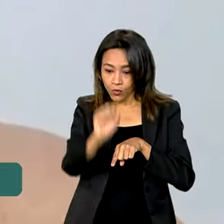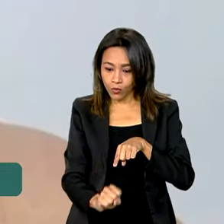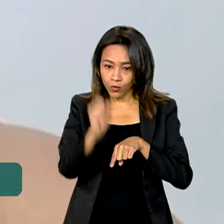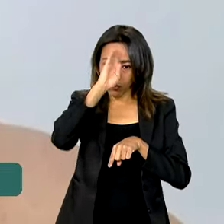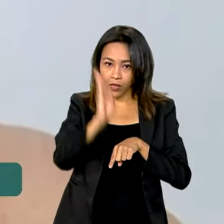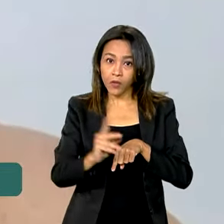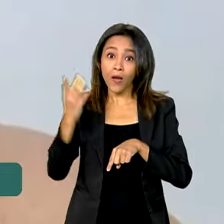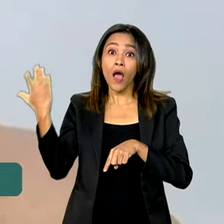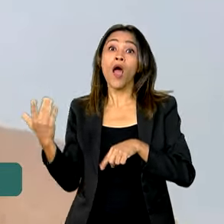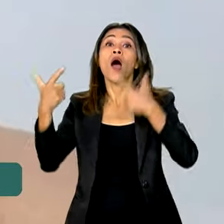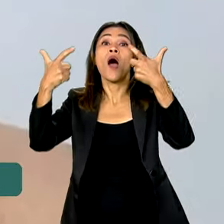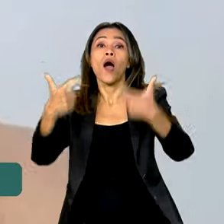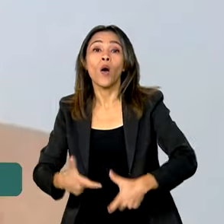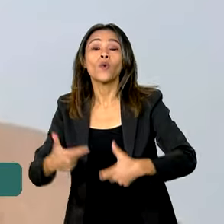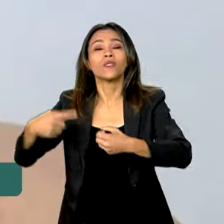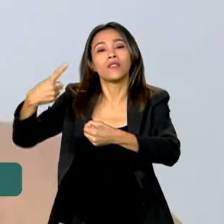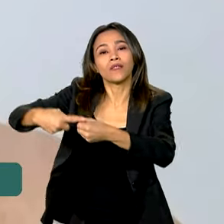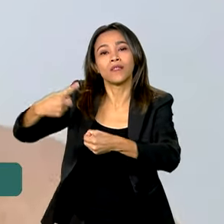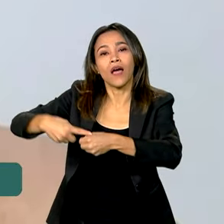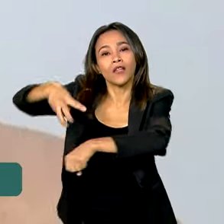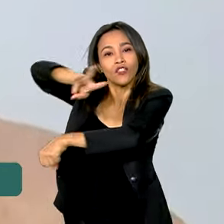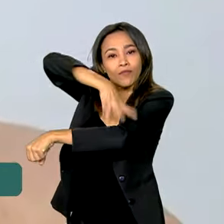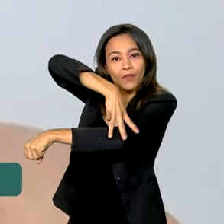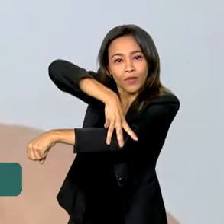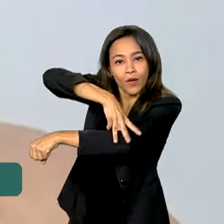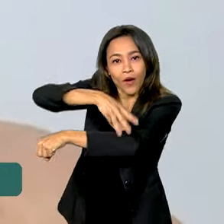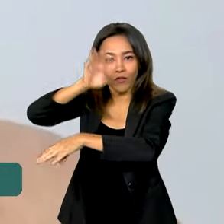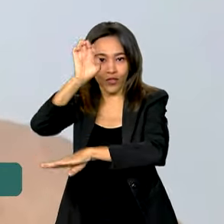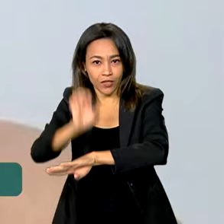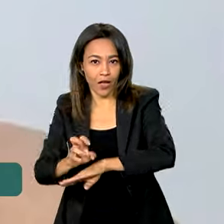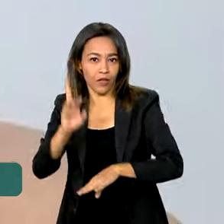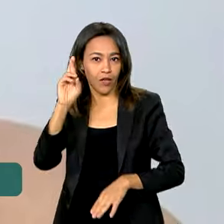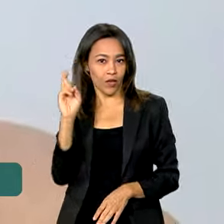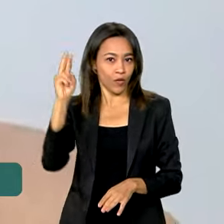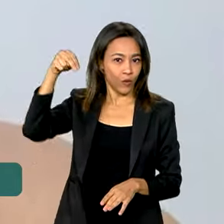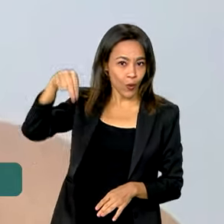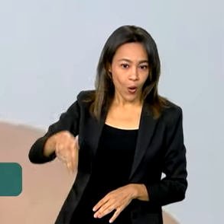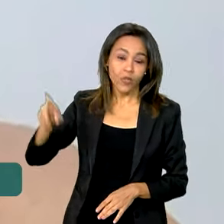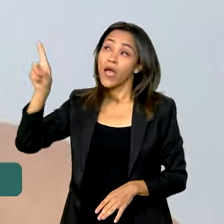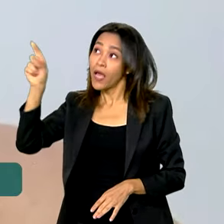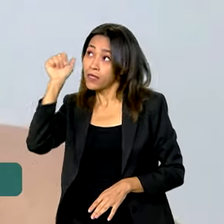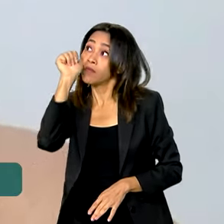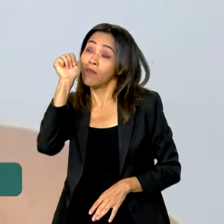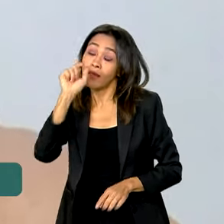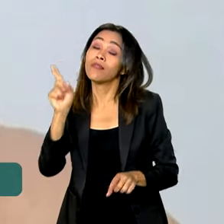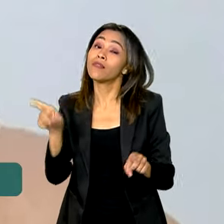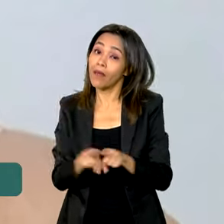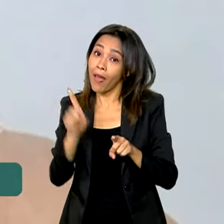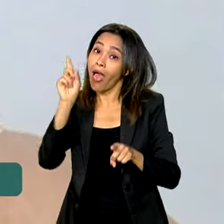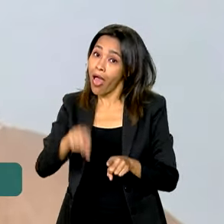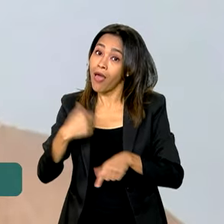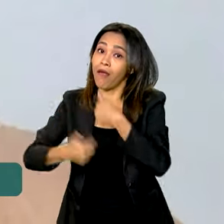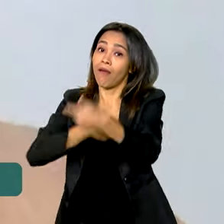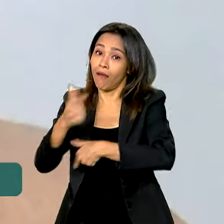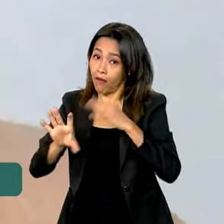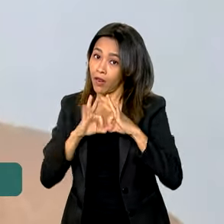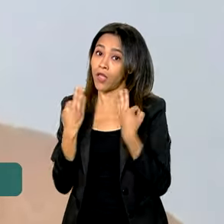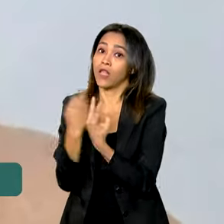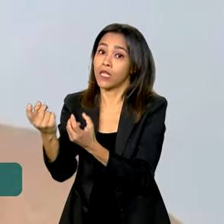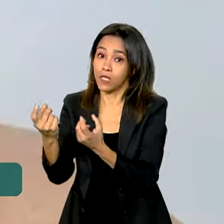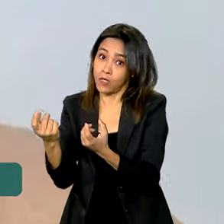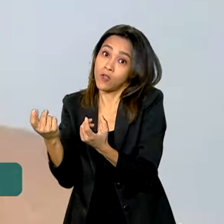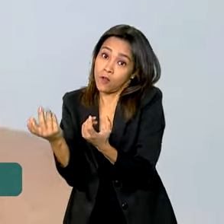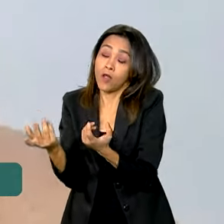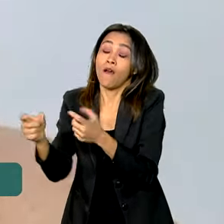Mossoró, no Rio Grande do Norte, por exemplo, Neneide, que também é agricultora familiar, reconhece o ganho